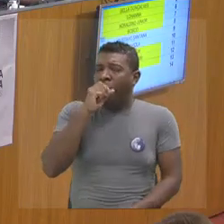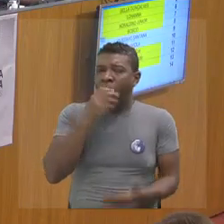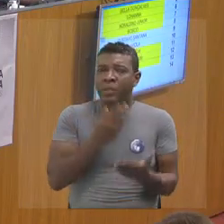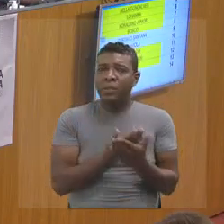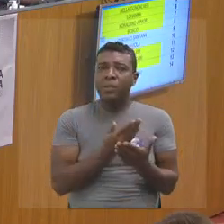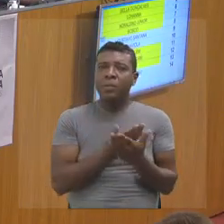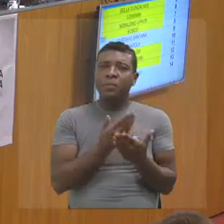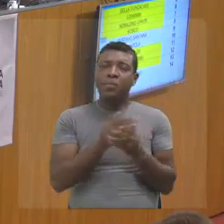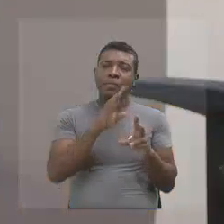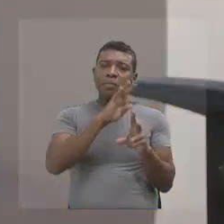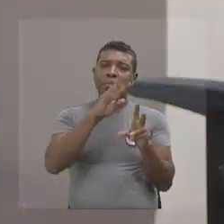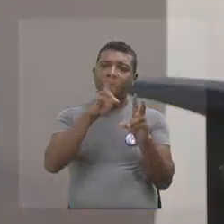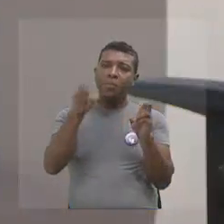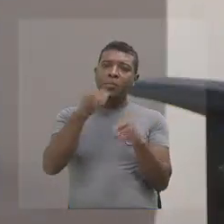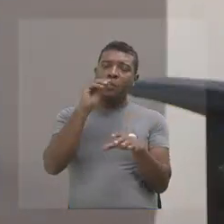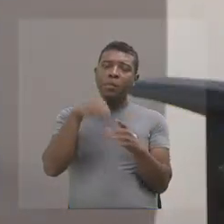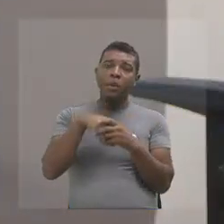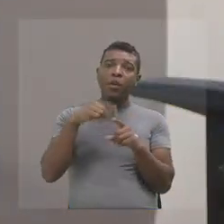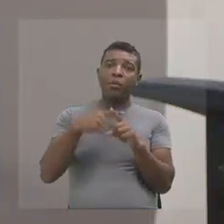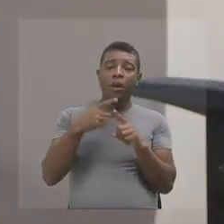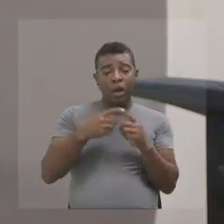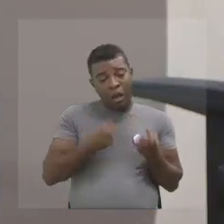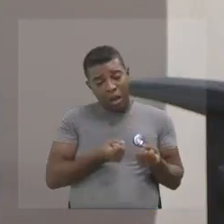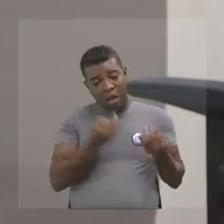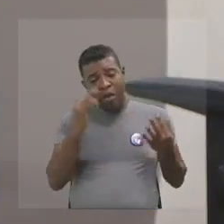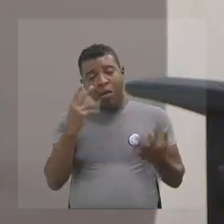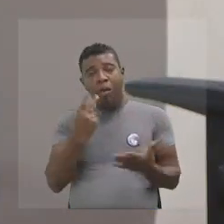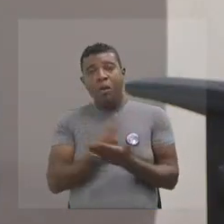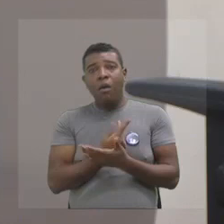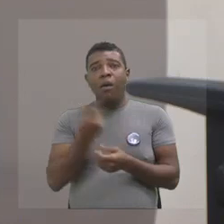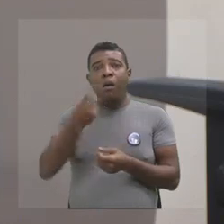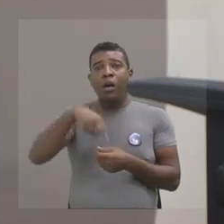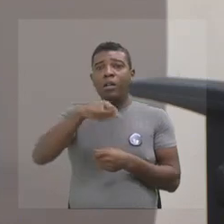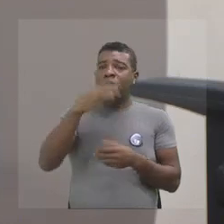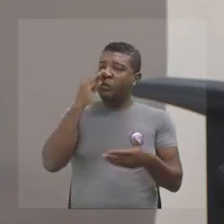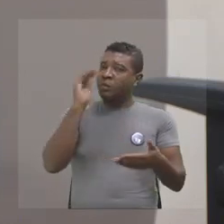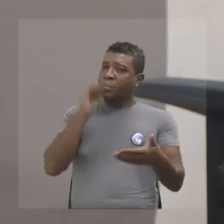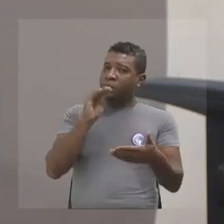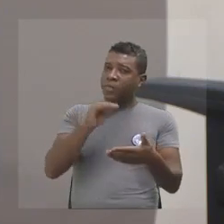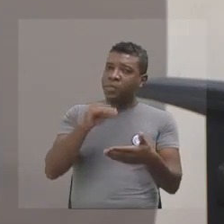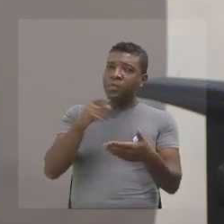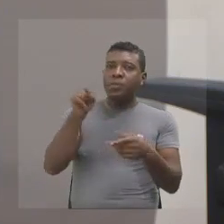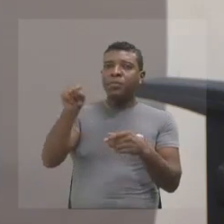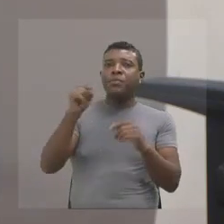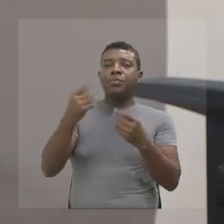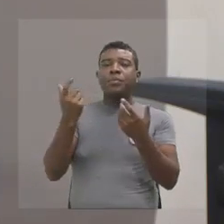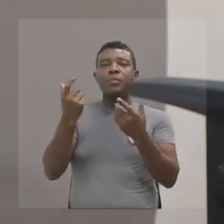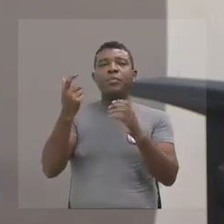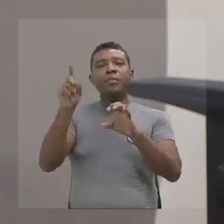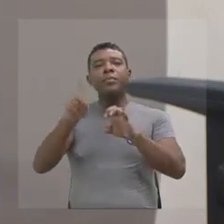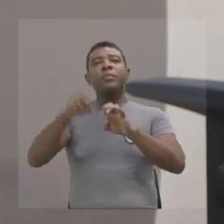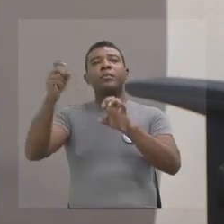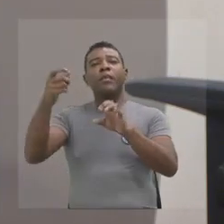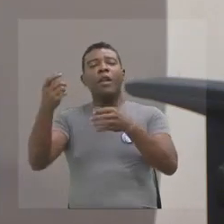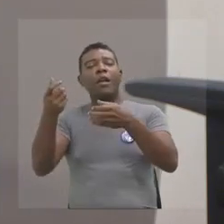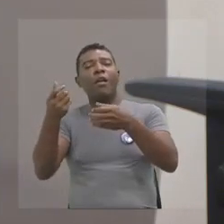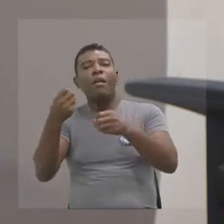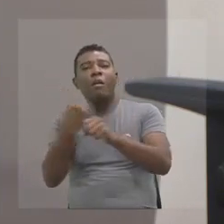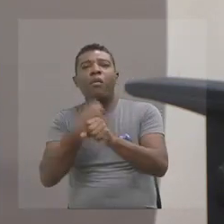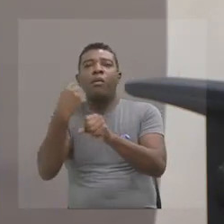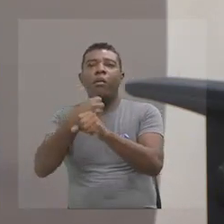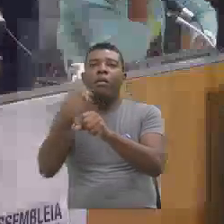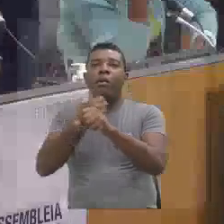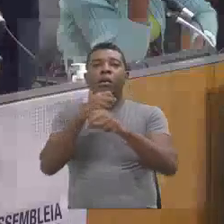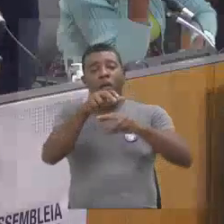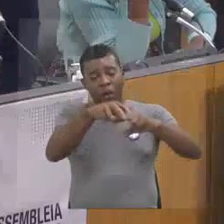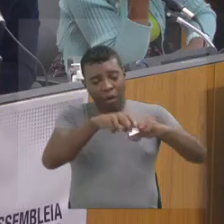casos quando havia é a avaliação a gente dispensava esse Empreendimentos do eia né do estudo de impacto